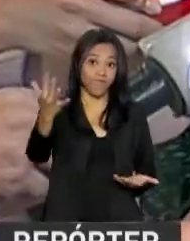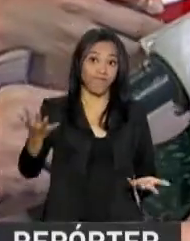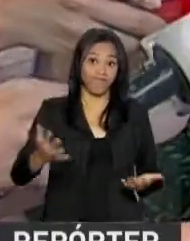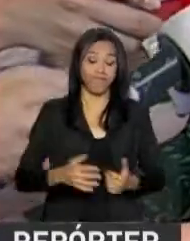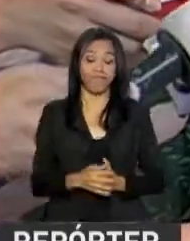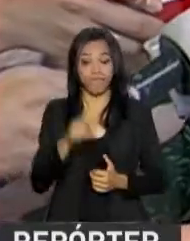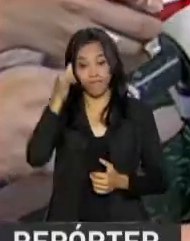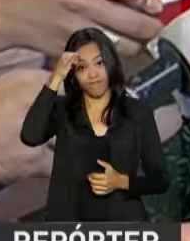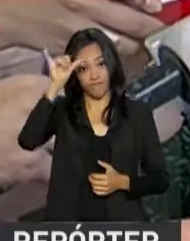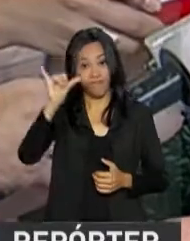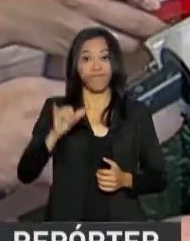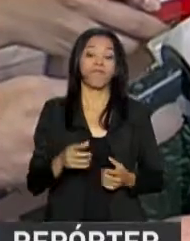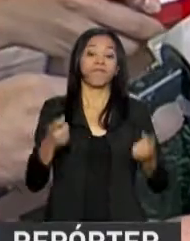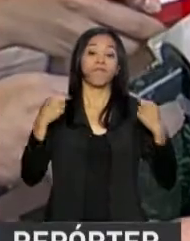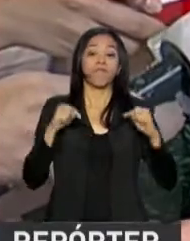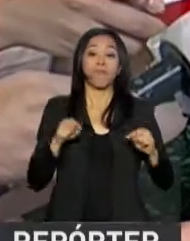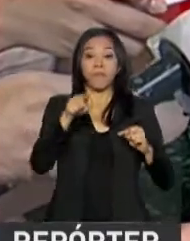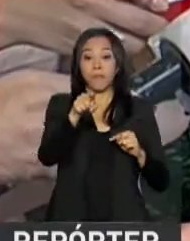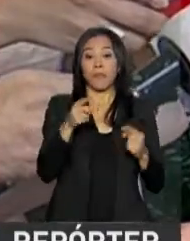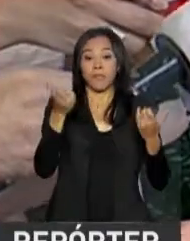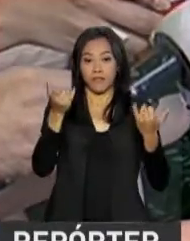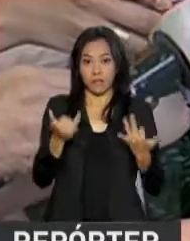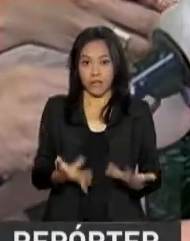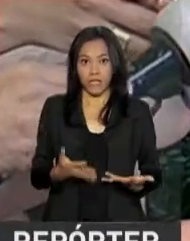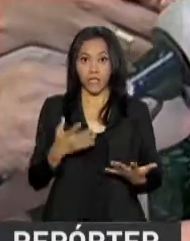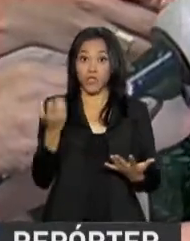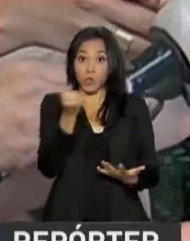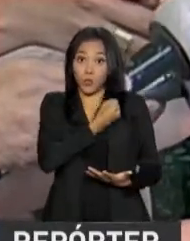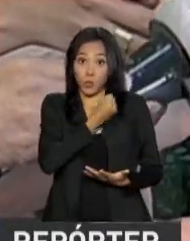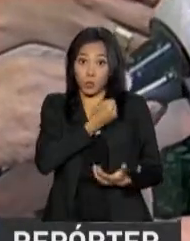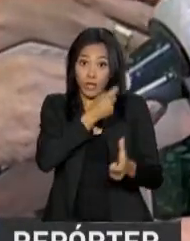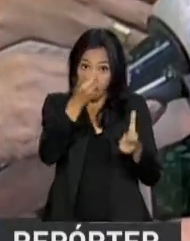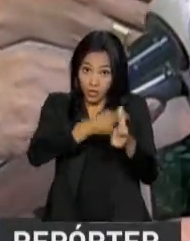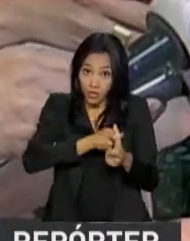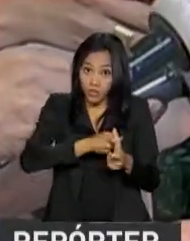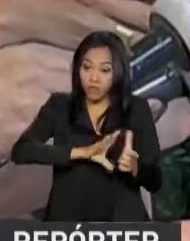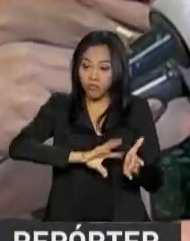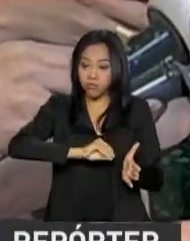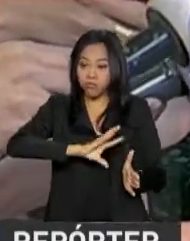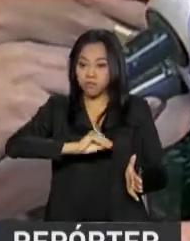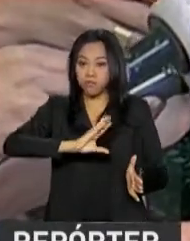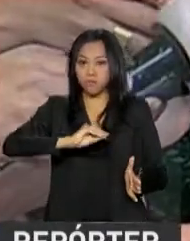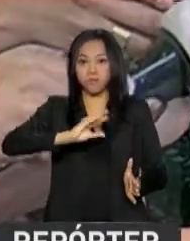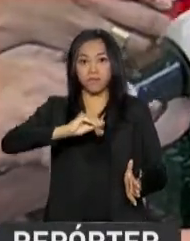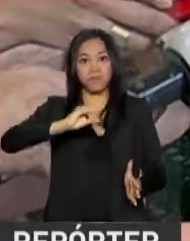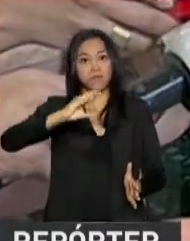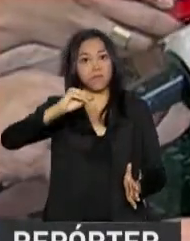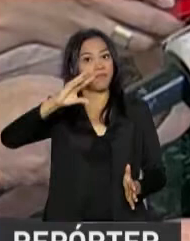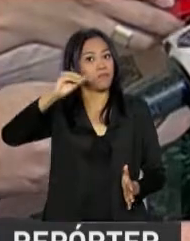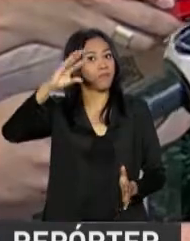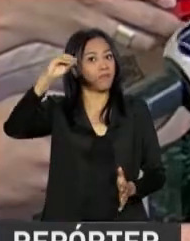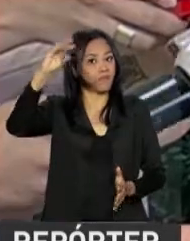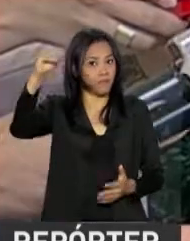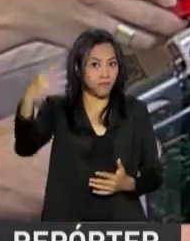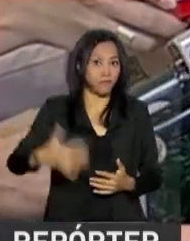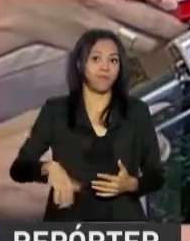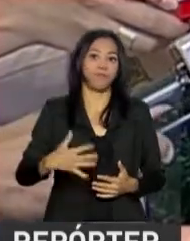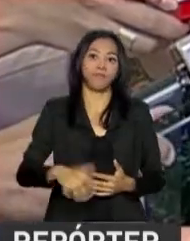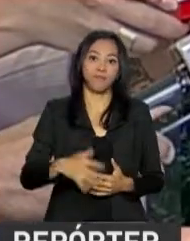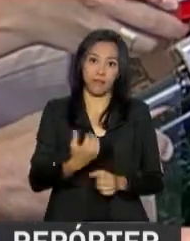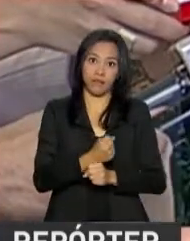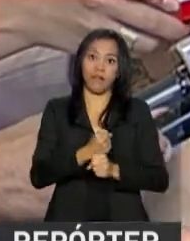a gente observa números do défice da previdência que vem crescendo em um ritmo muito acentuado uma presidência muito desigual então é necessário